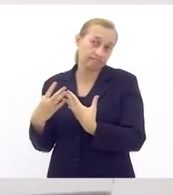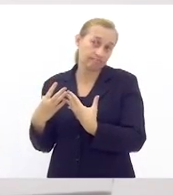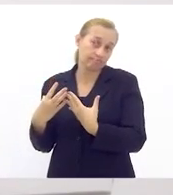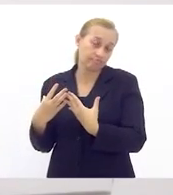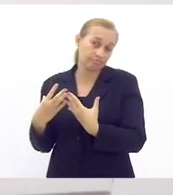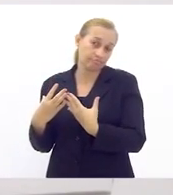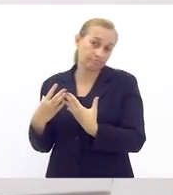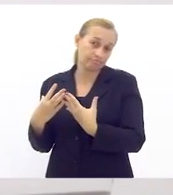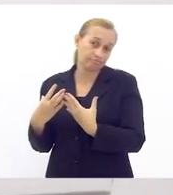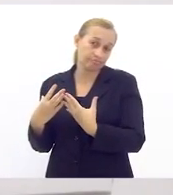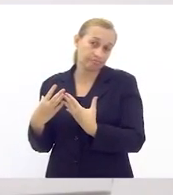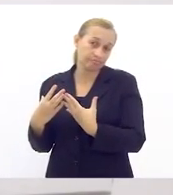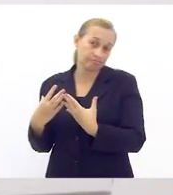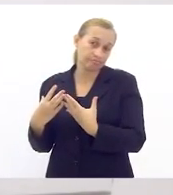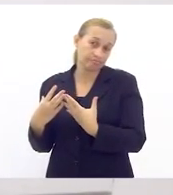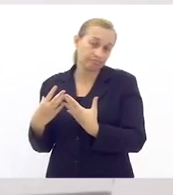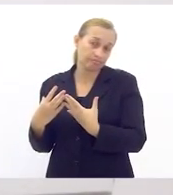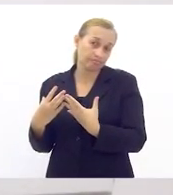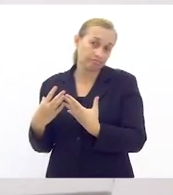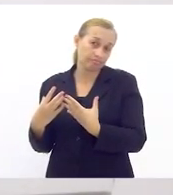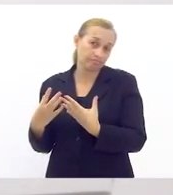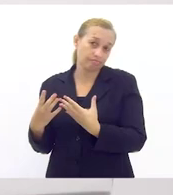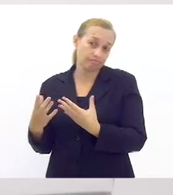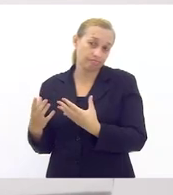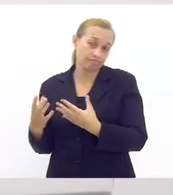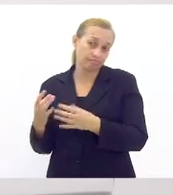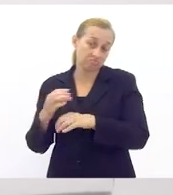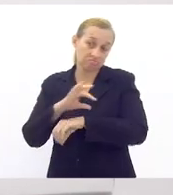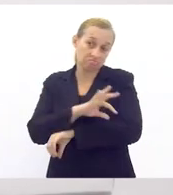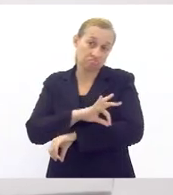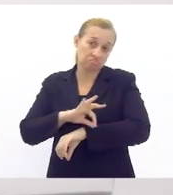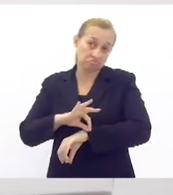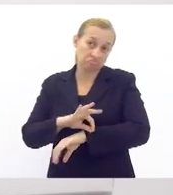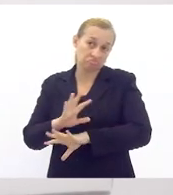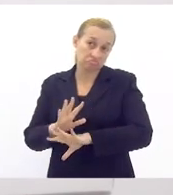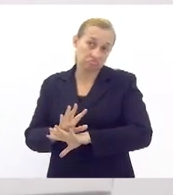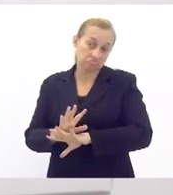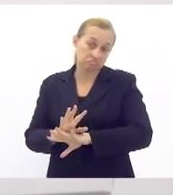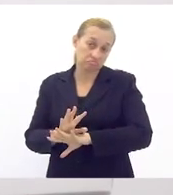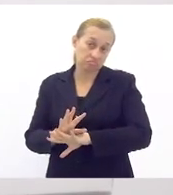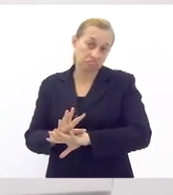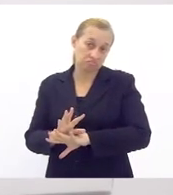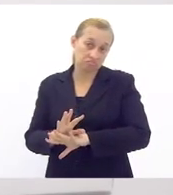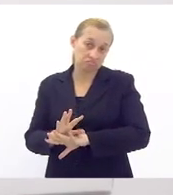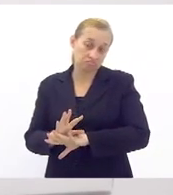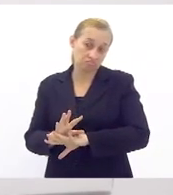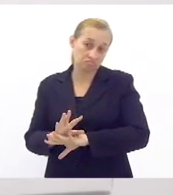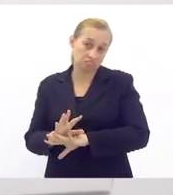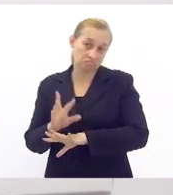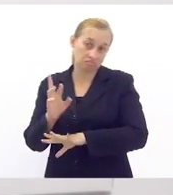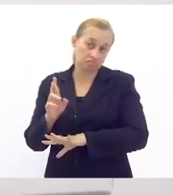redesenhar reengenharia e ressignificar